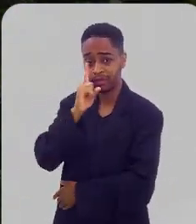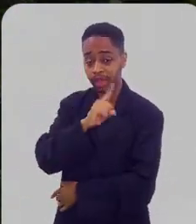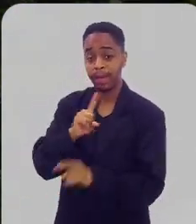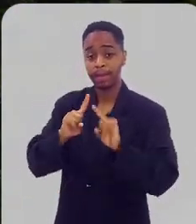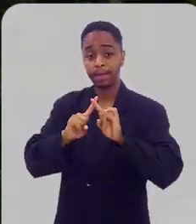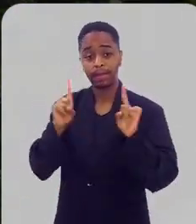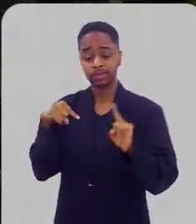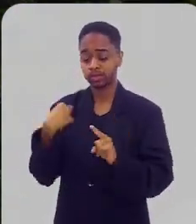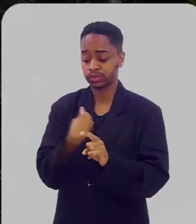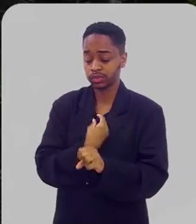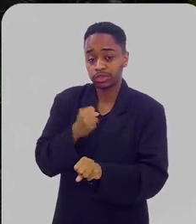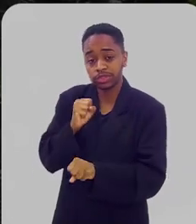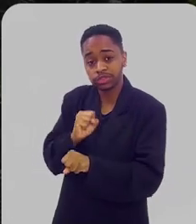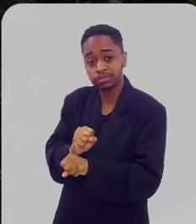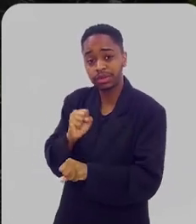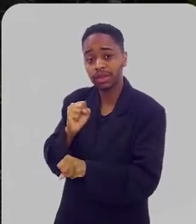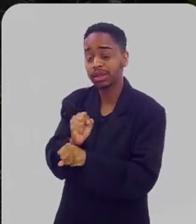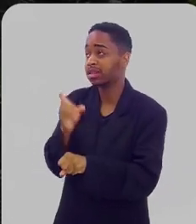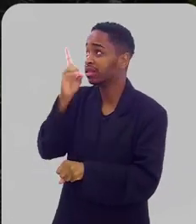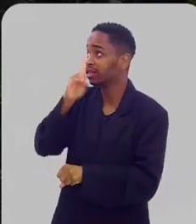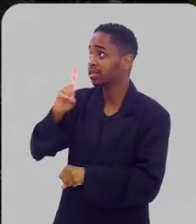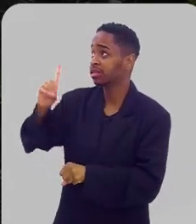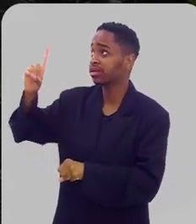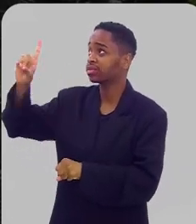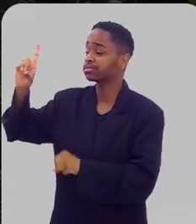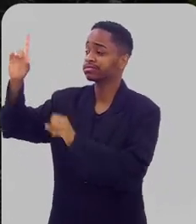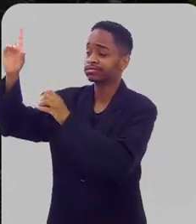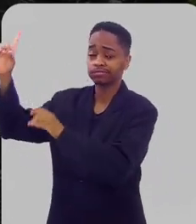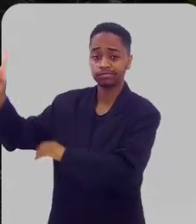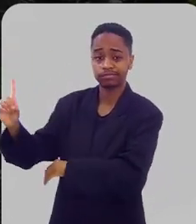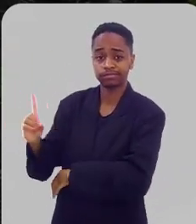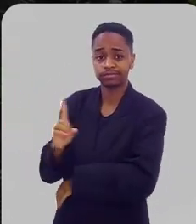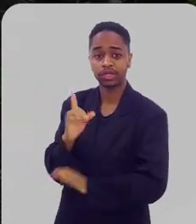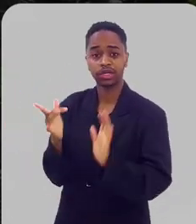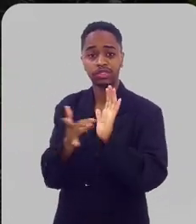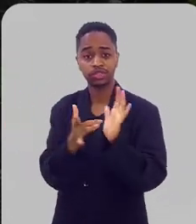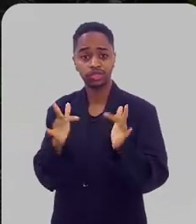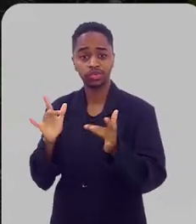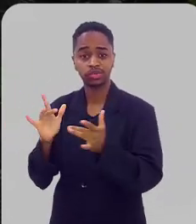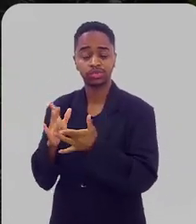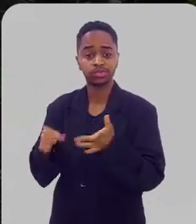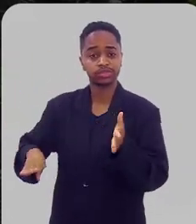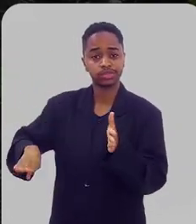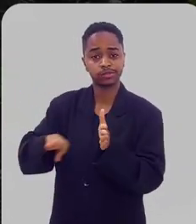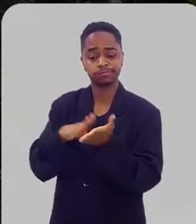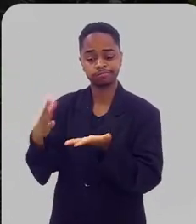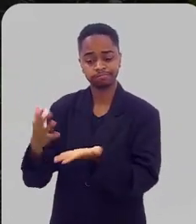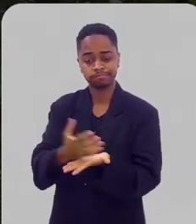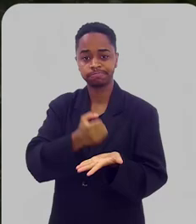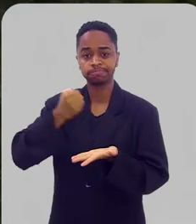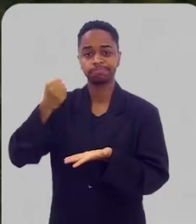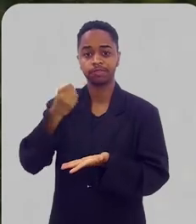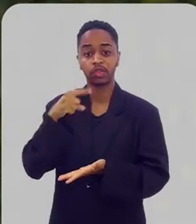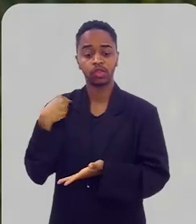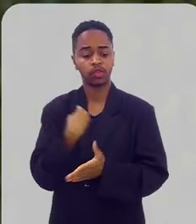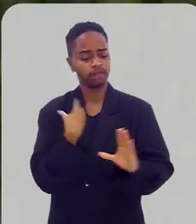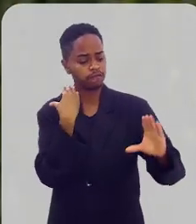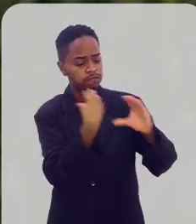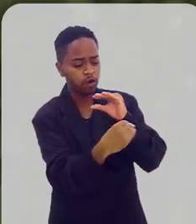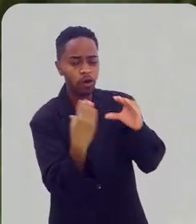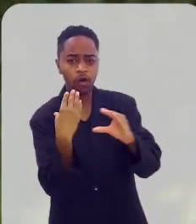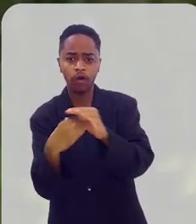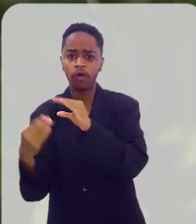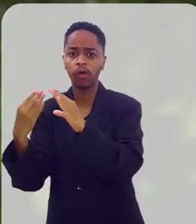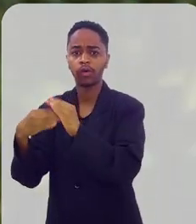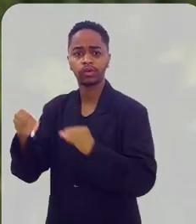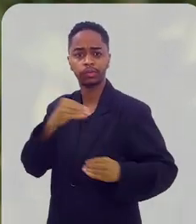te esperamos, ó noivo amado. Até que o Senhor venha, fugiremos do pecado. Por